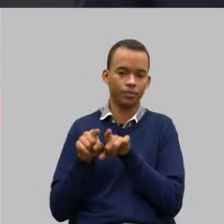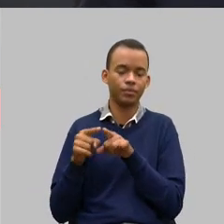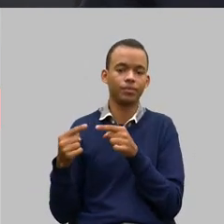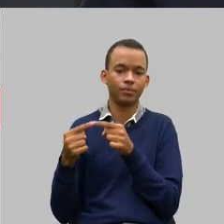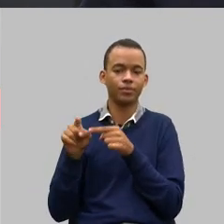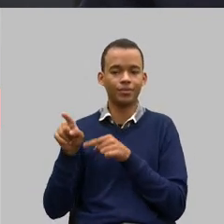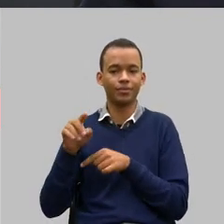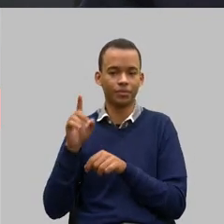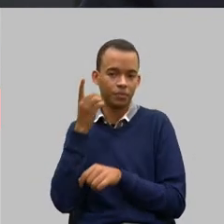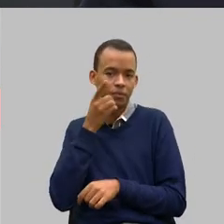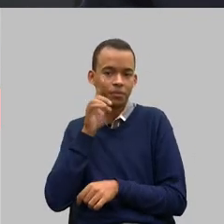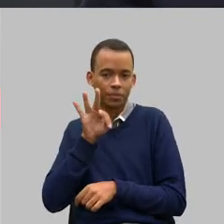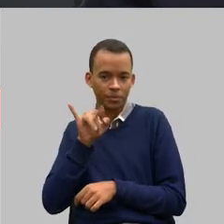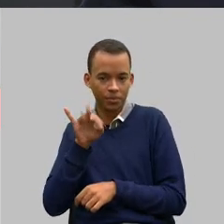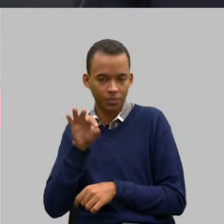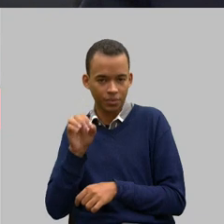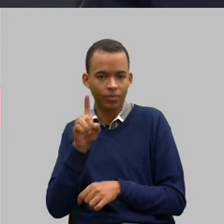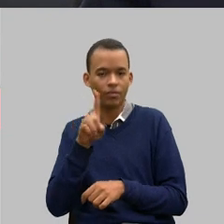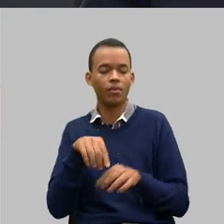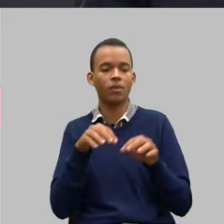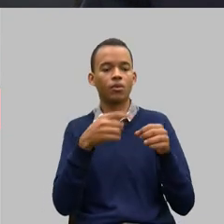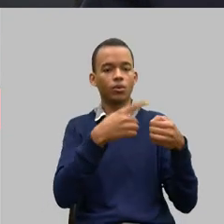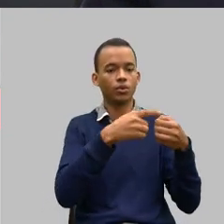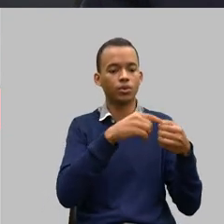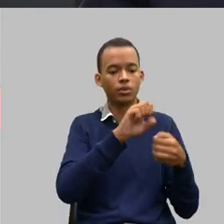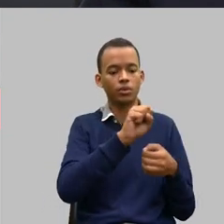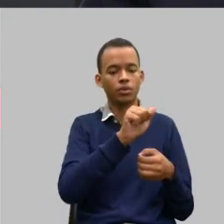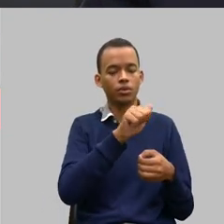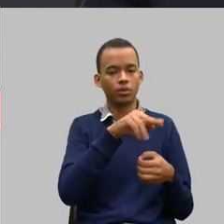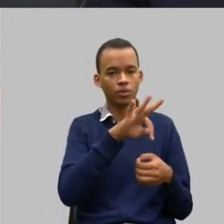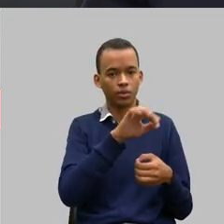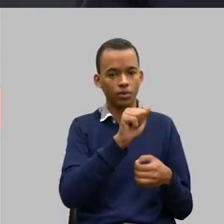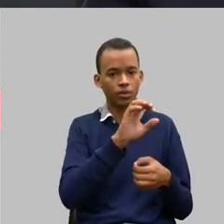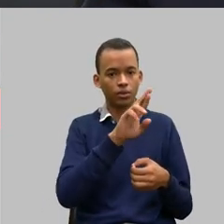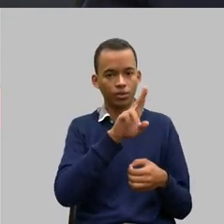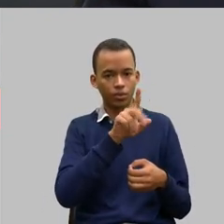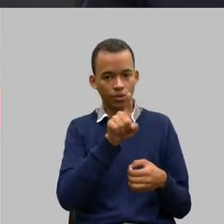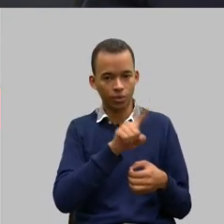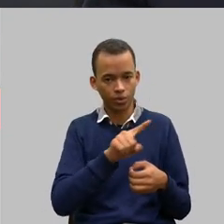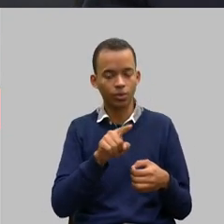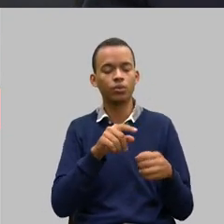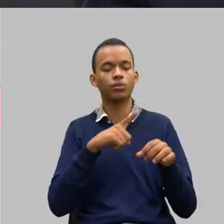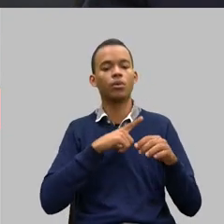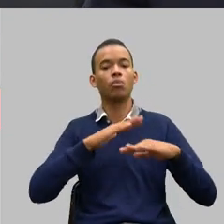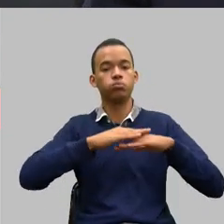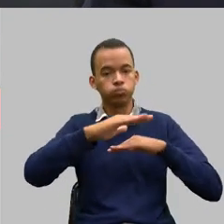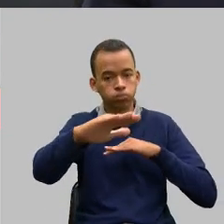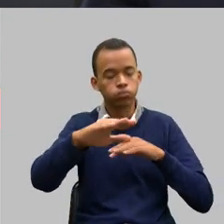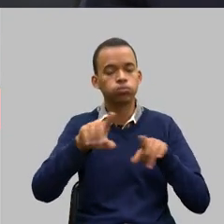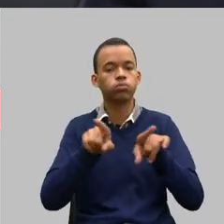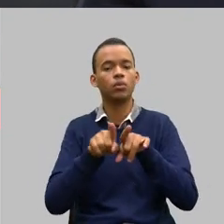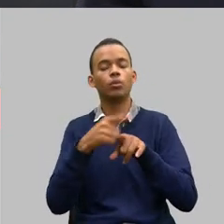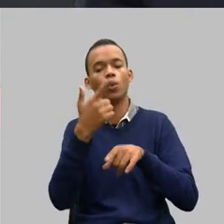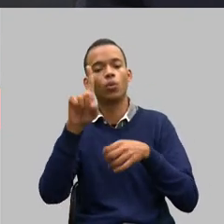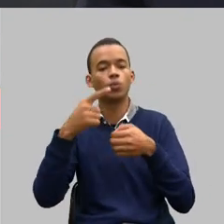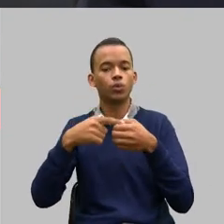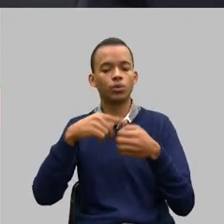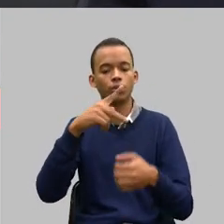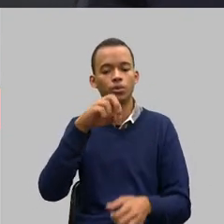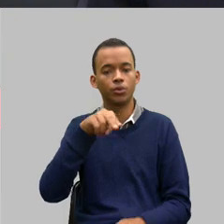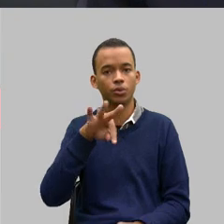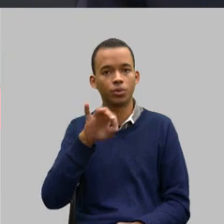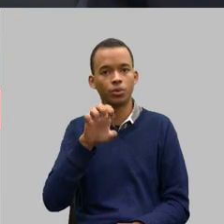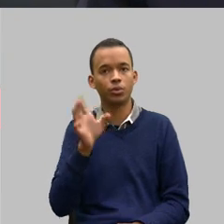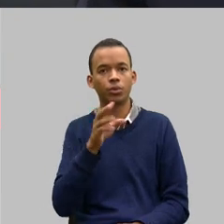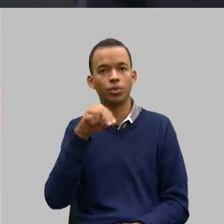Tito que é o asfalto que liga também Santa Cruz do Escalvado é uma demanda Nossa o asfalto de Ponte Nova também que é uma demanda Nossa Prefeito